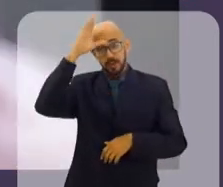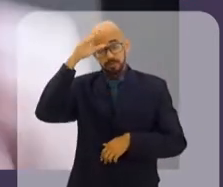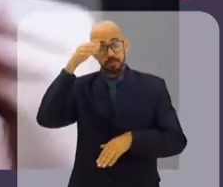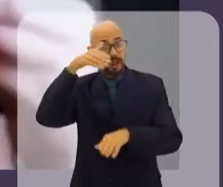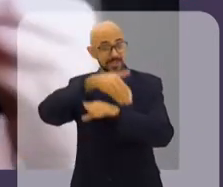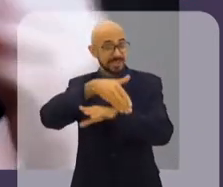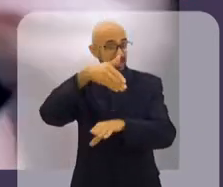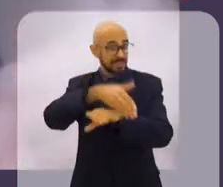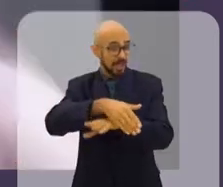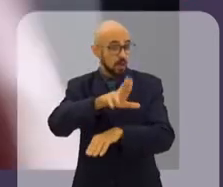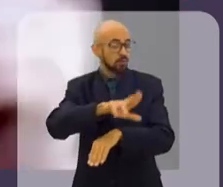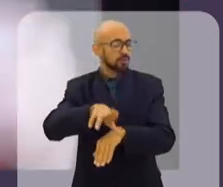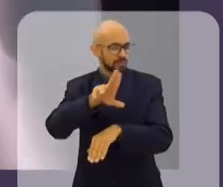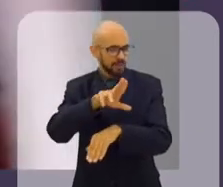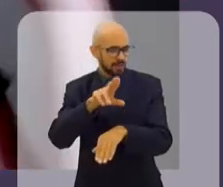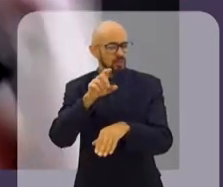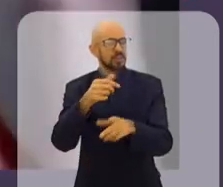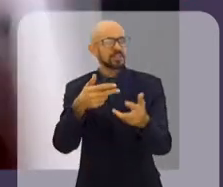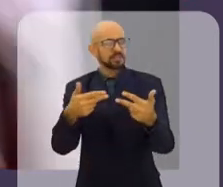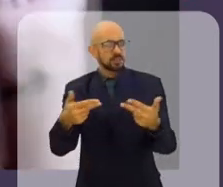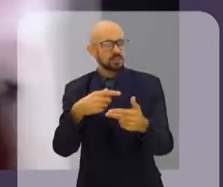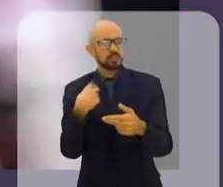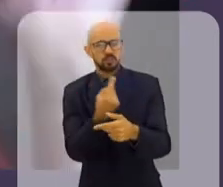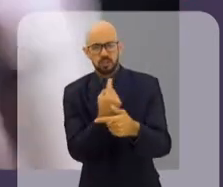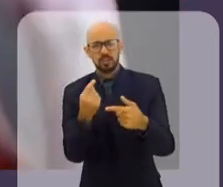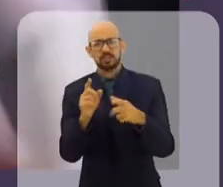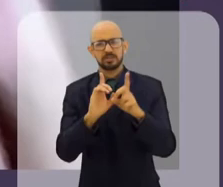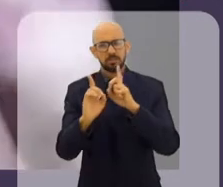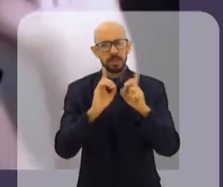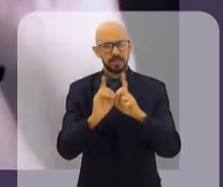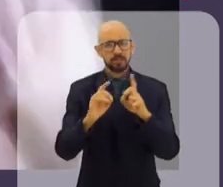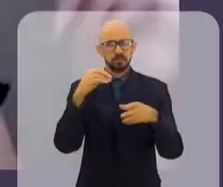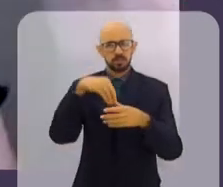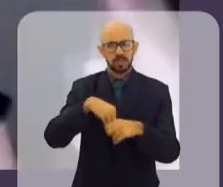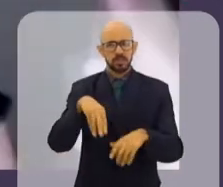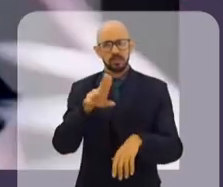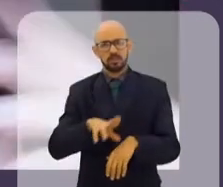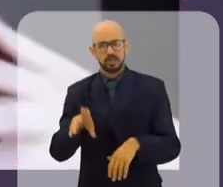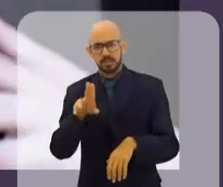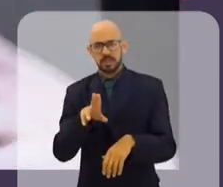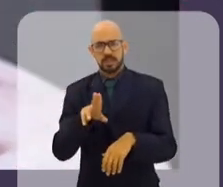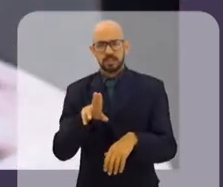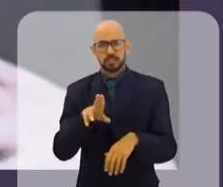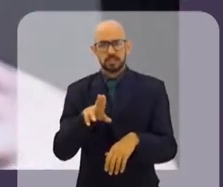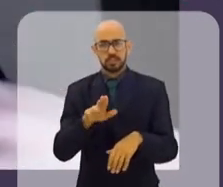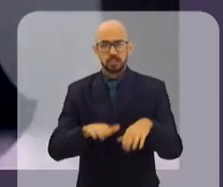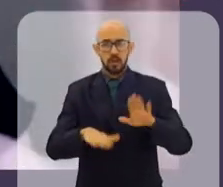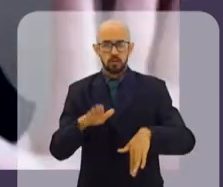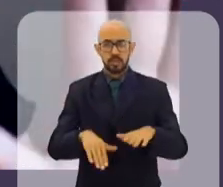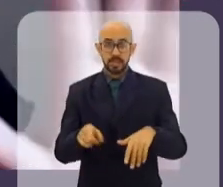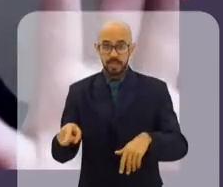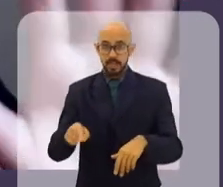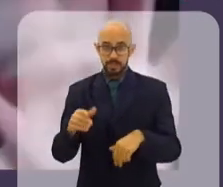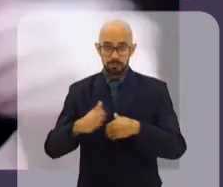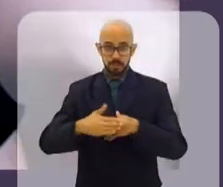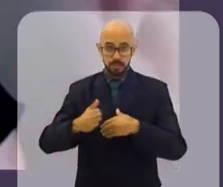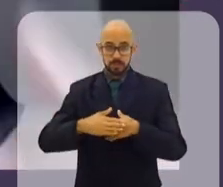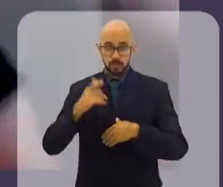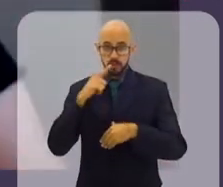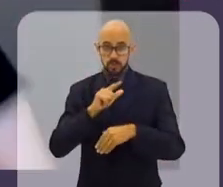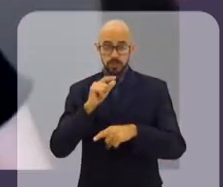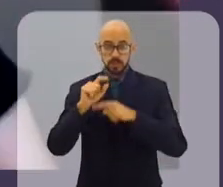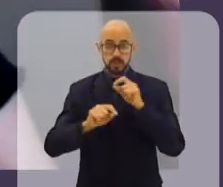numa universidade, com essas questões que a gente está debatendo ainda na universidade, né, criando espaço. Talvez elas consigam já